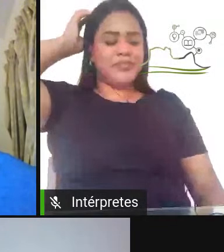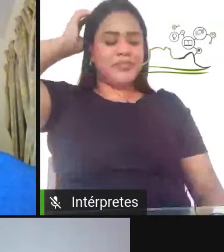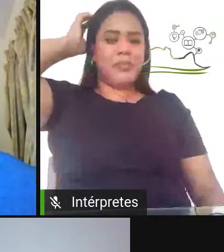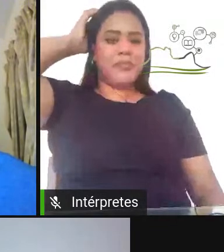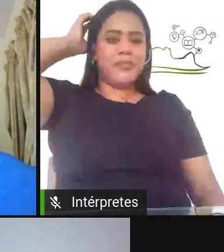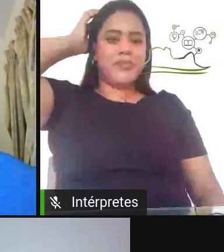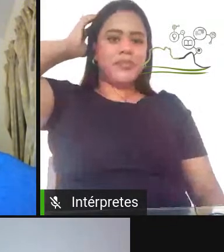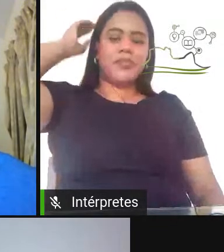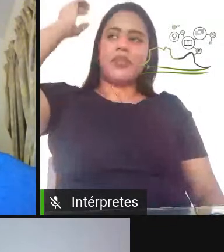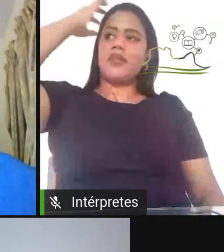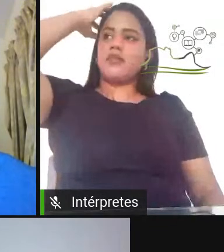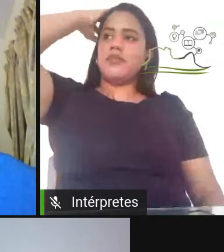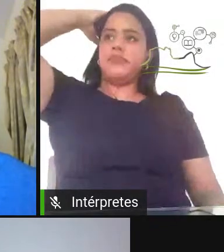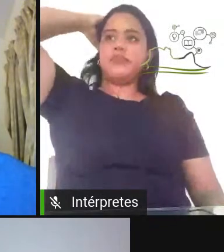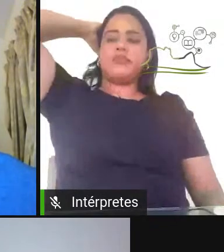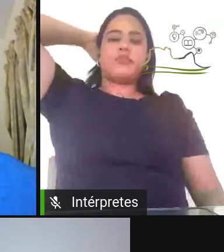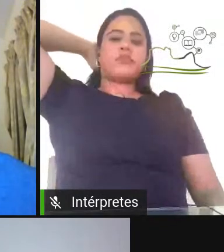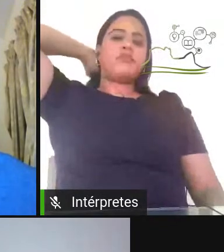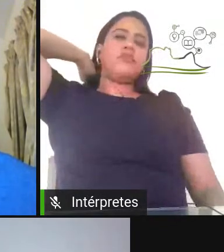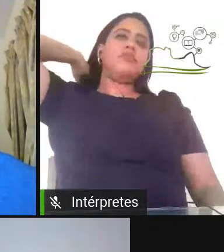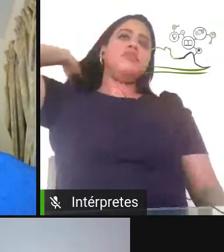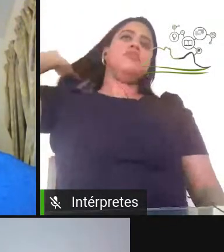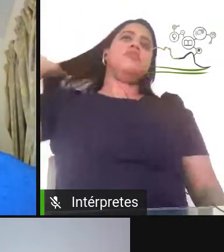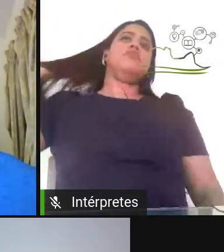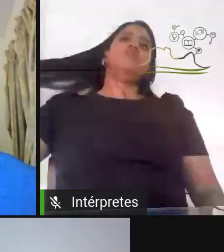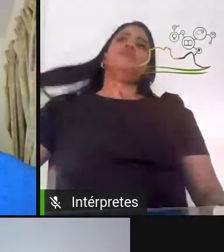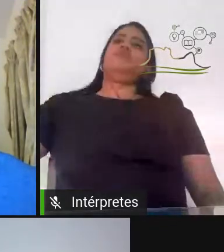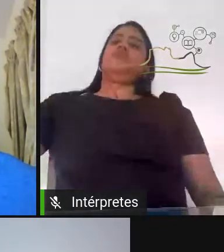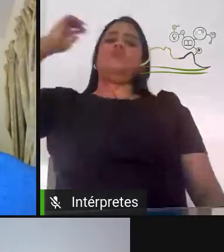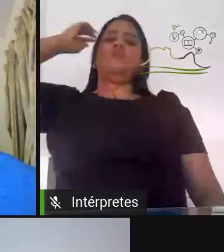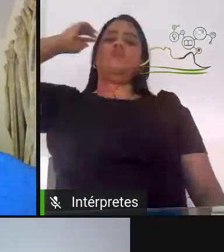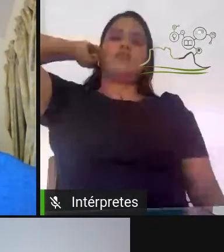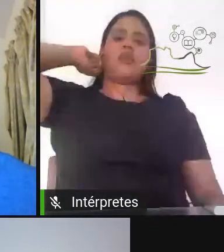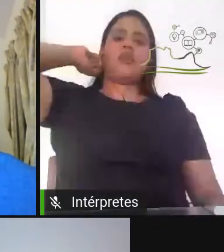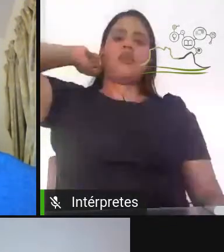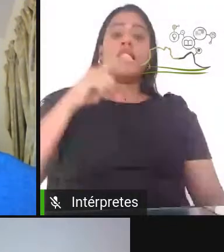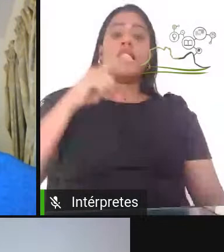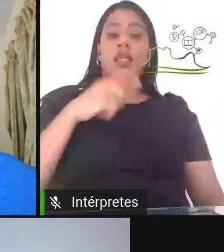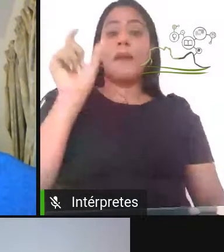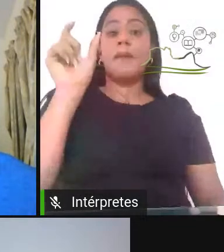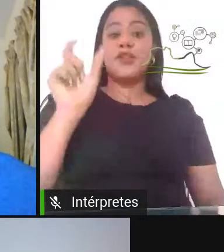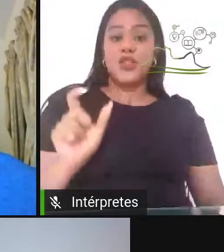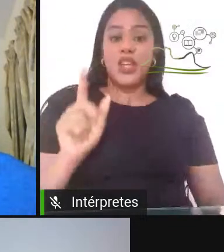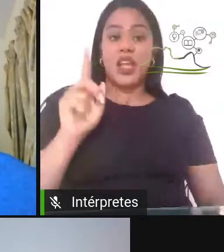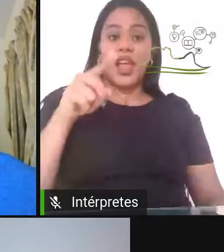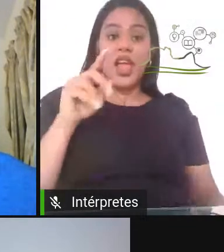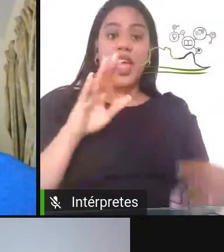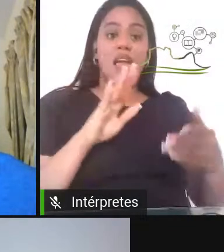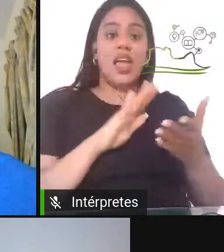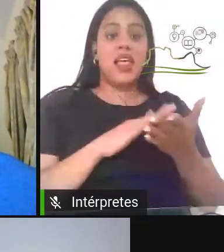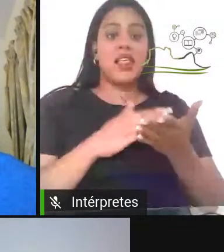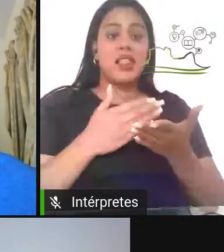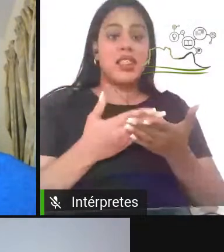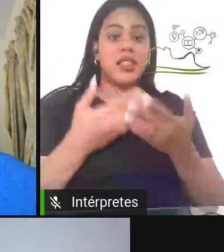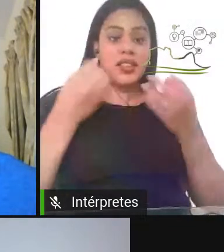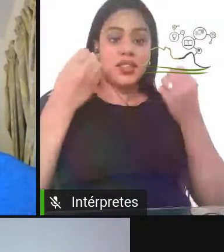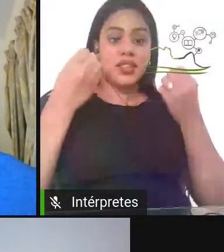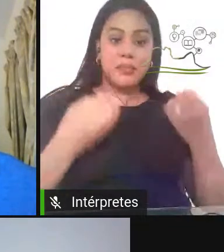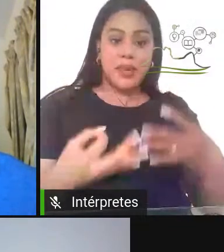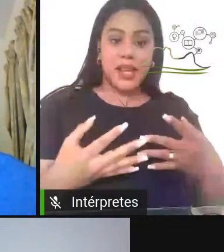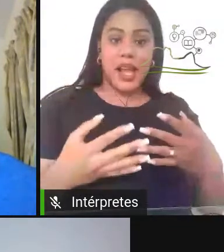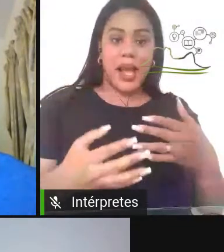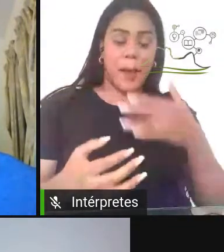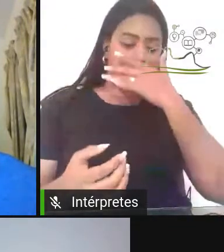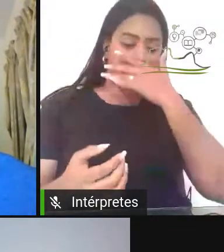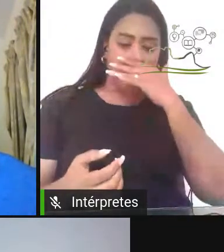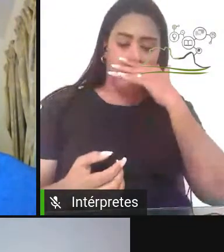mentir. Temos uma personagem que, a certa altura, perde uma aliança, um anel, algo parecido, num certo momento da história, e